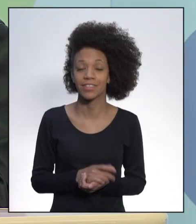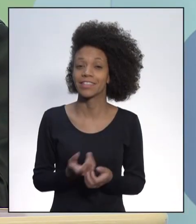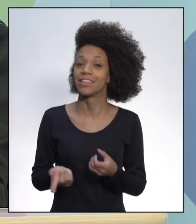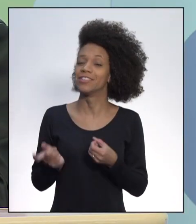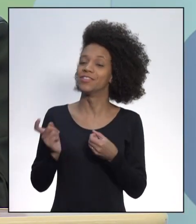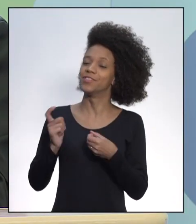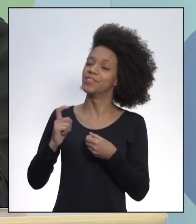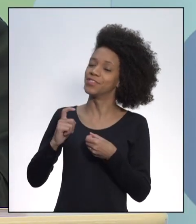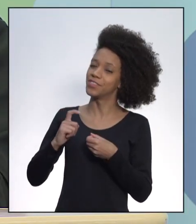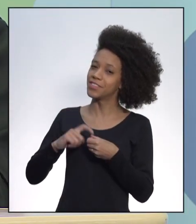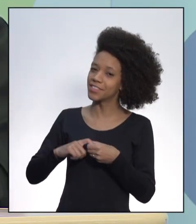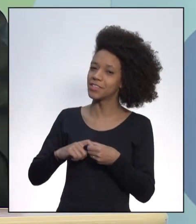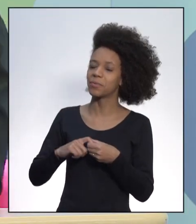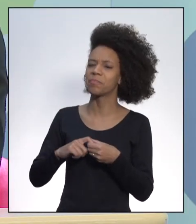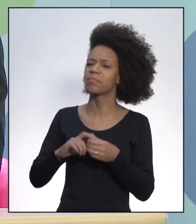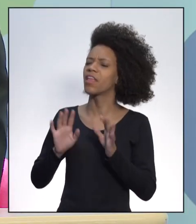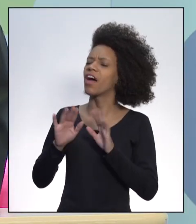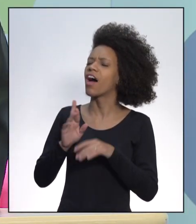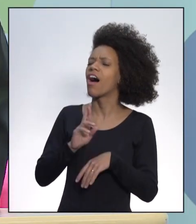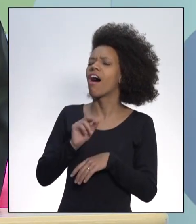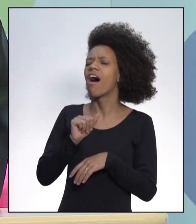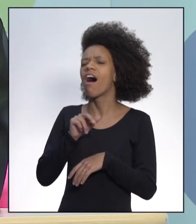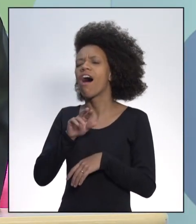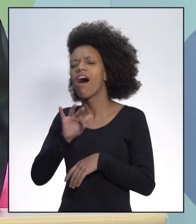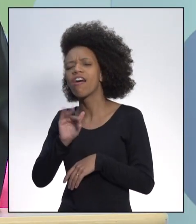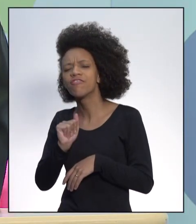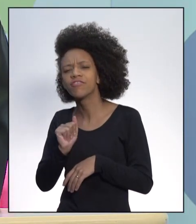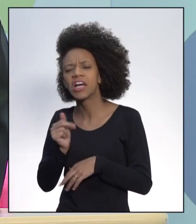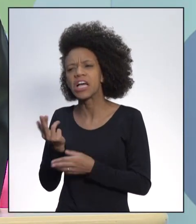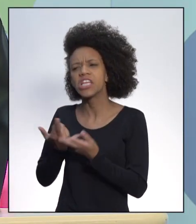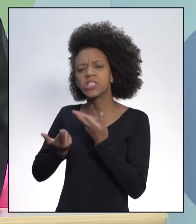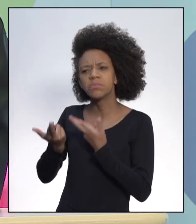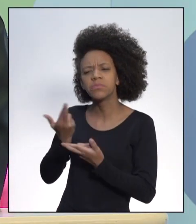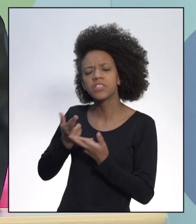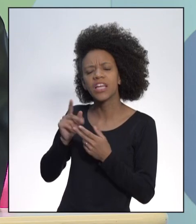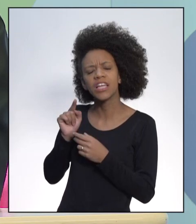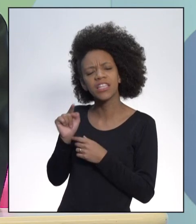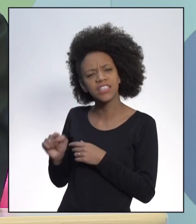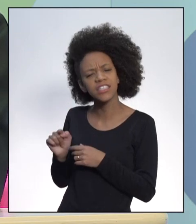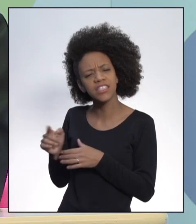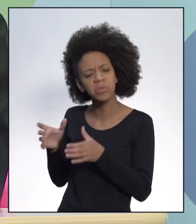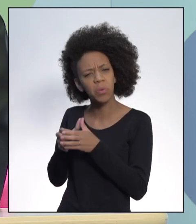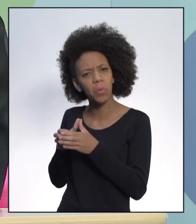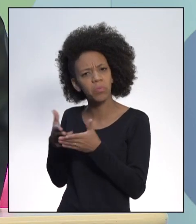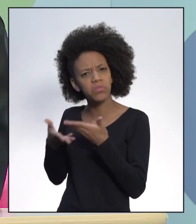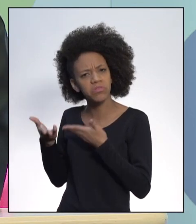Retornamos aqui, né? Rafa, muitas respostas no chat, eles colocaram,